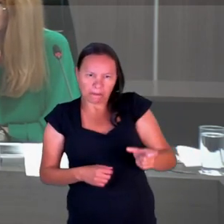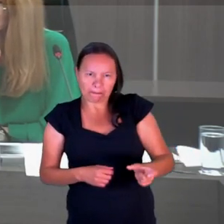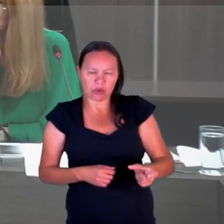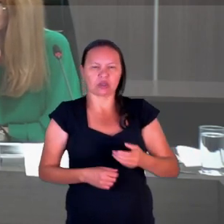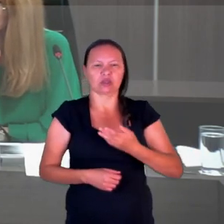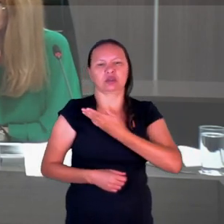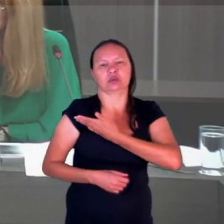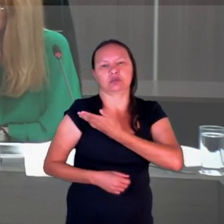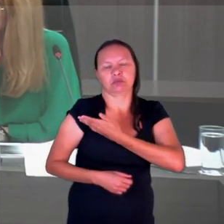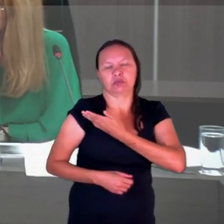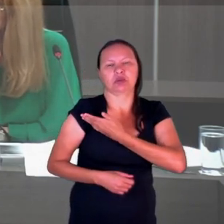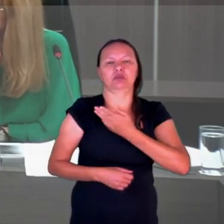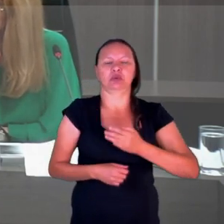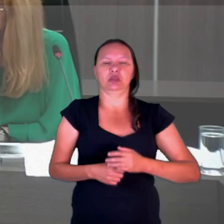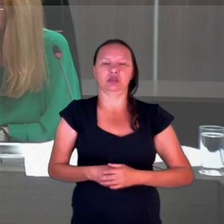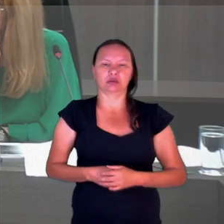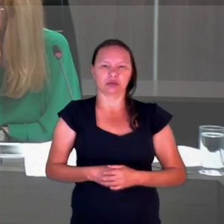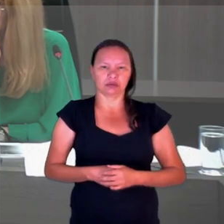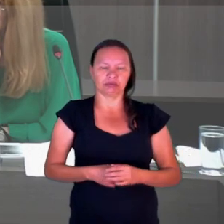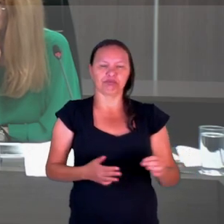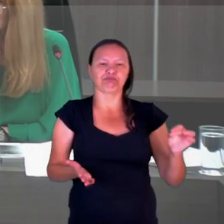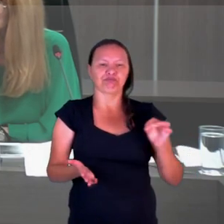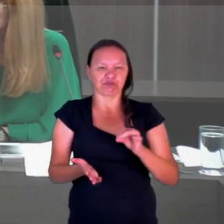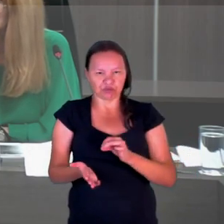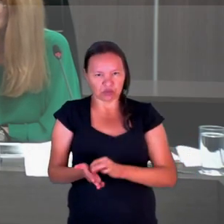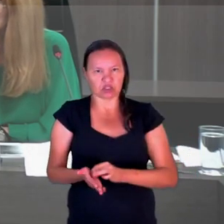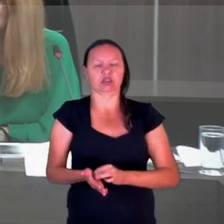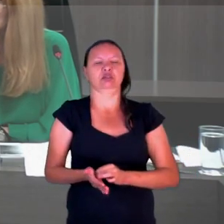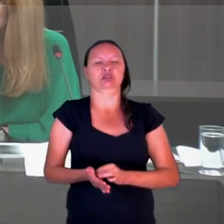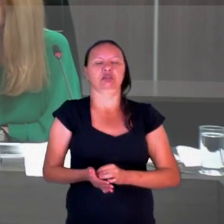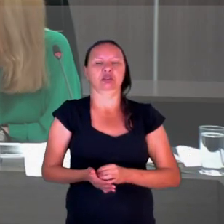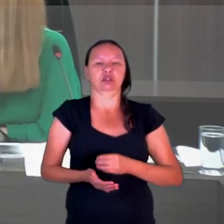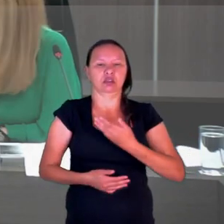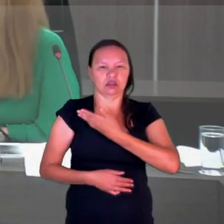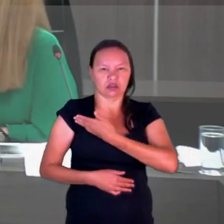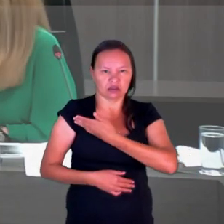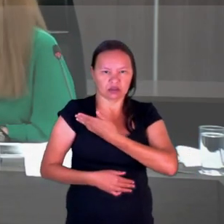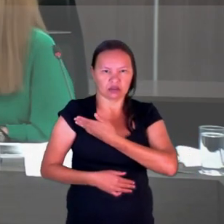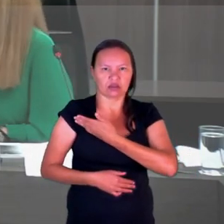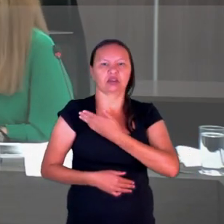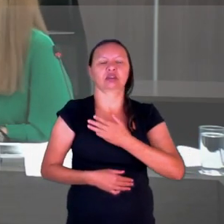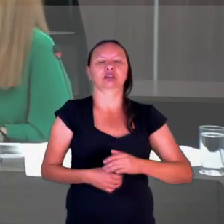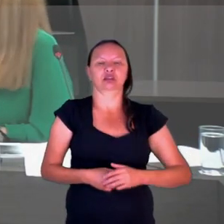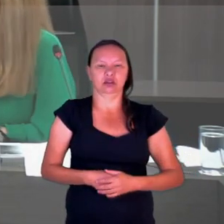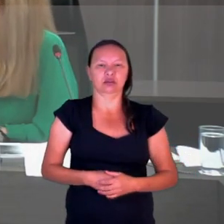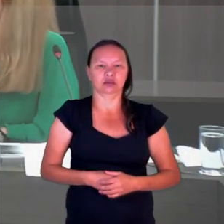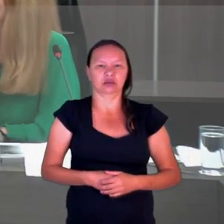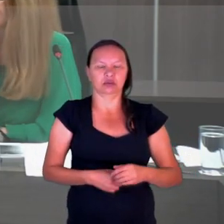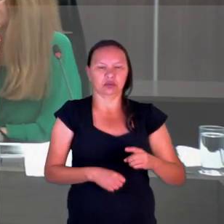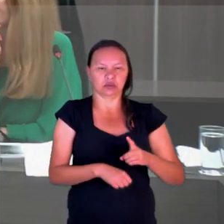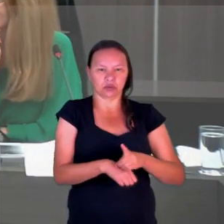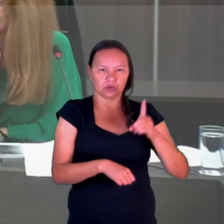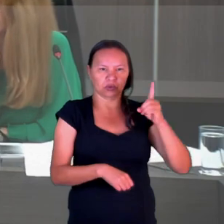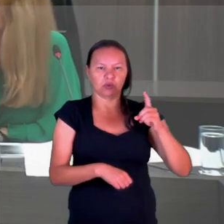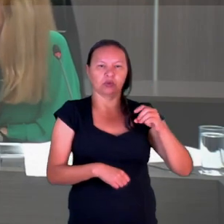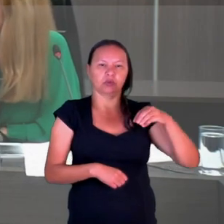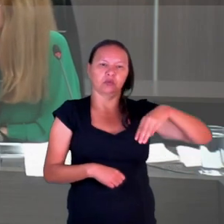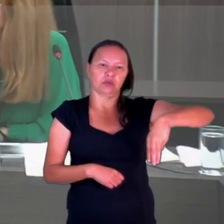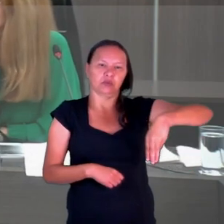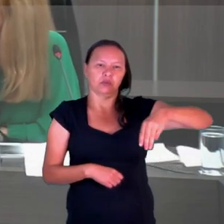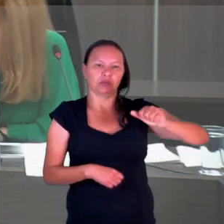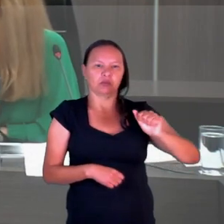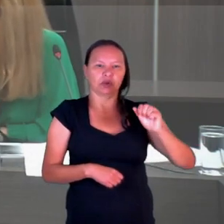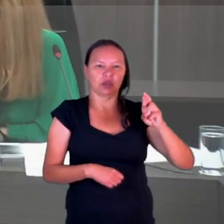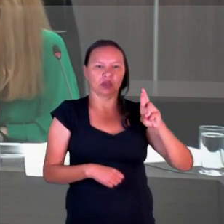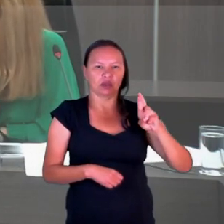tenho certeza aqui que todo mundo que tá aqui é um grande amigo era grande amigo de Dom Mauro né e dizer assim